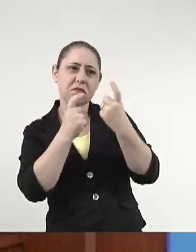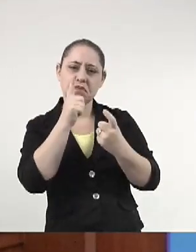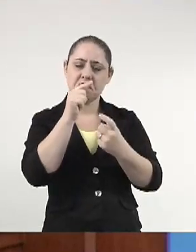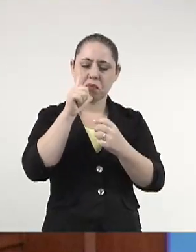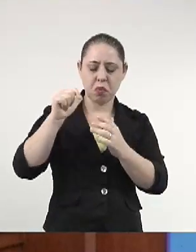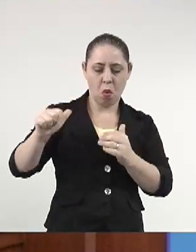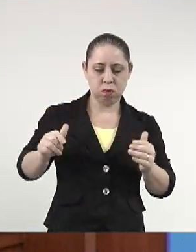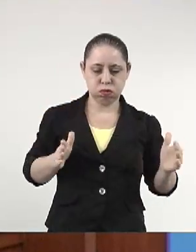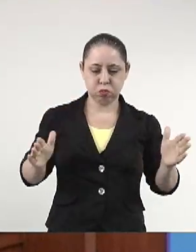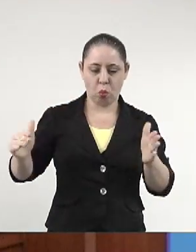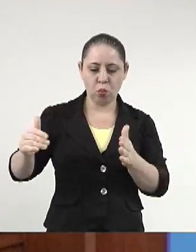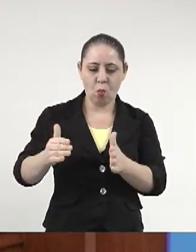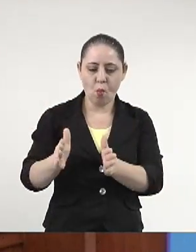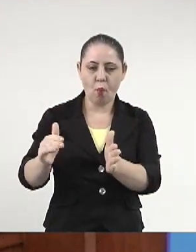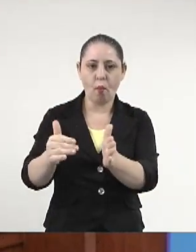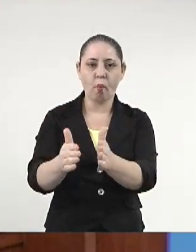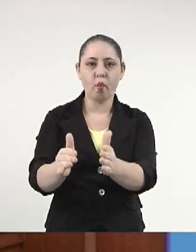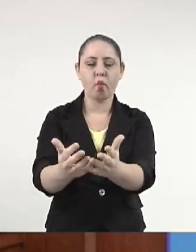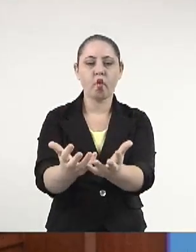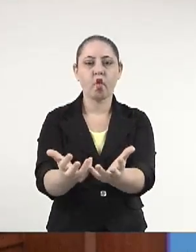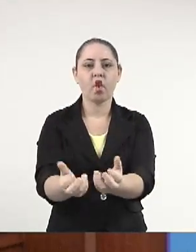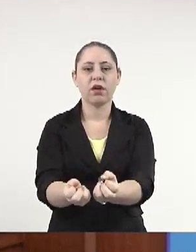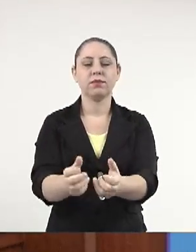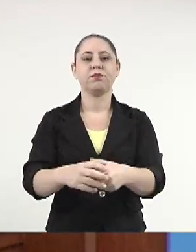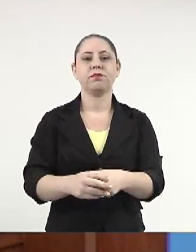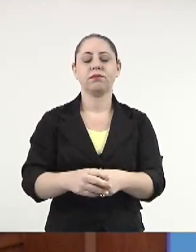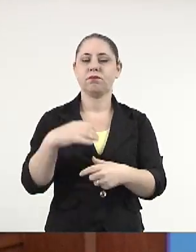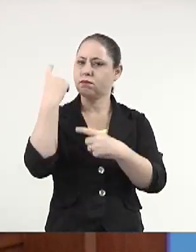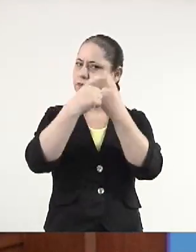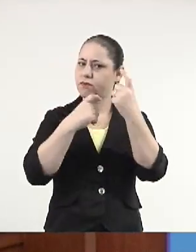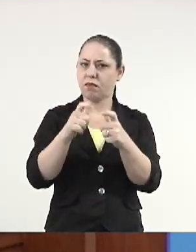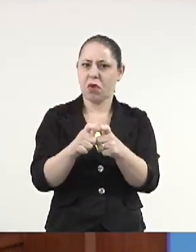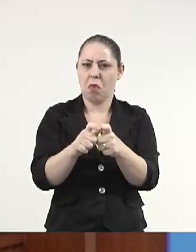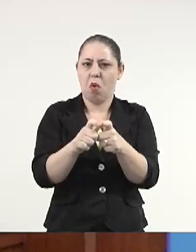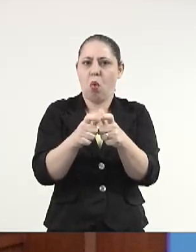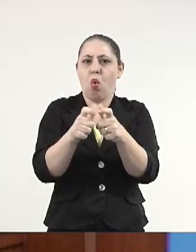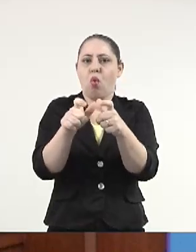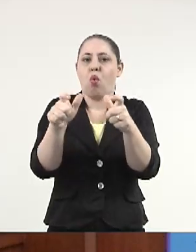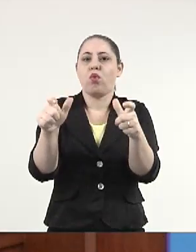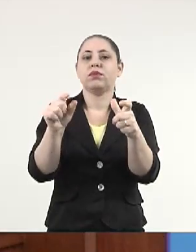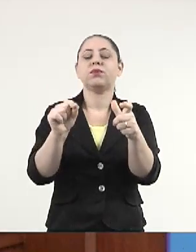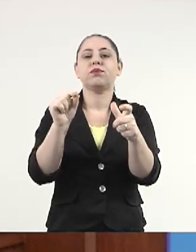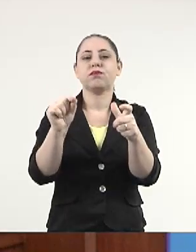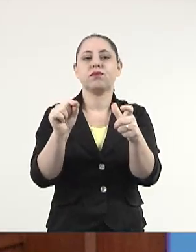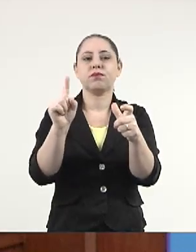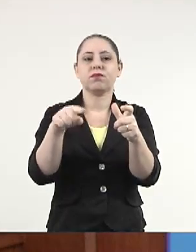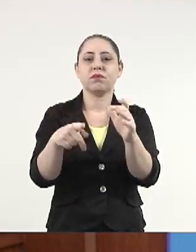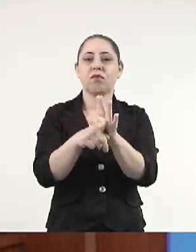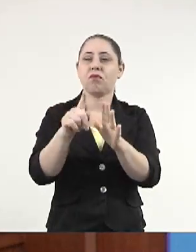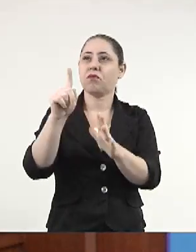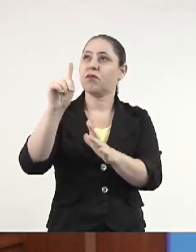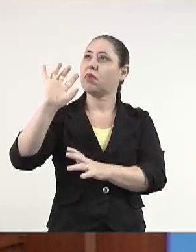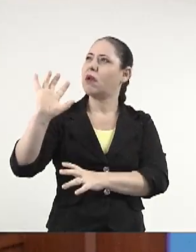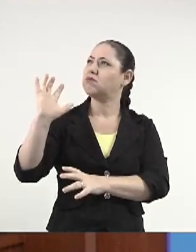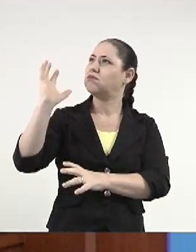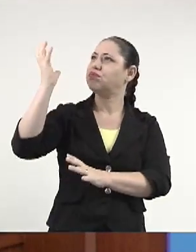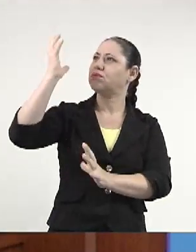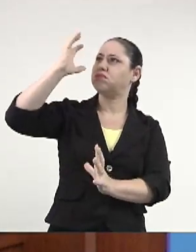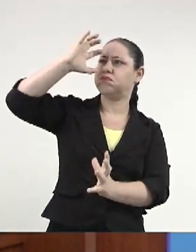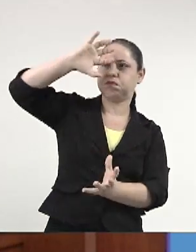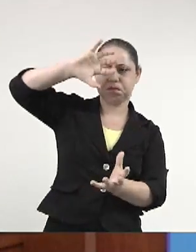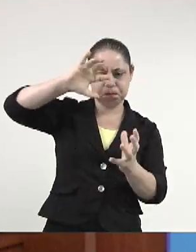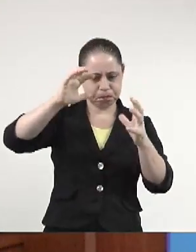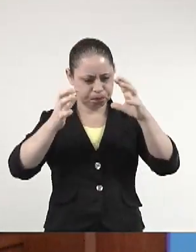estão secando, eles não estão preocupados com o aumento dos eventos climáticos que